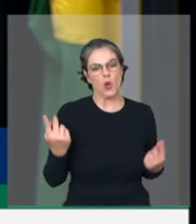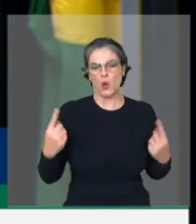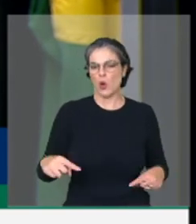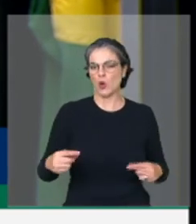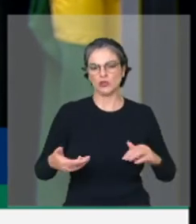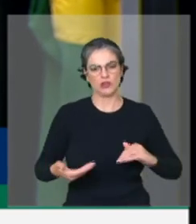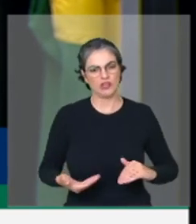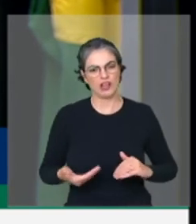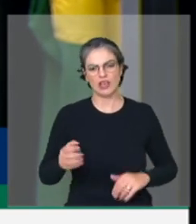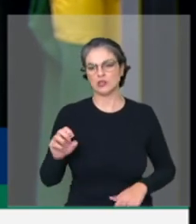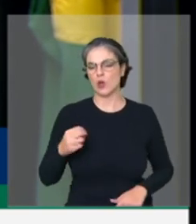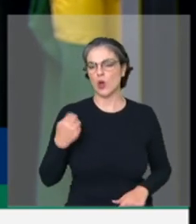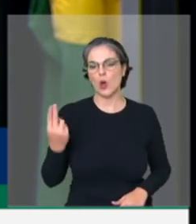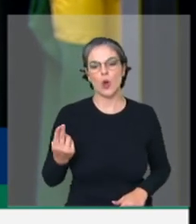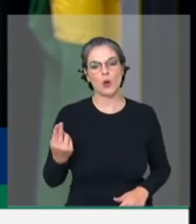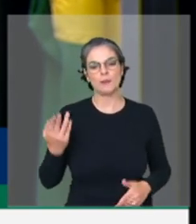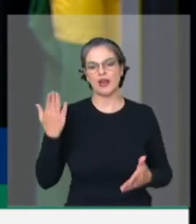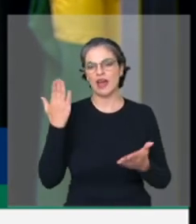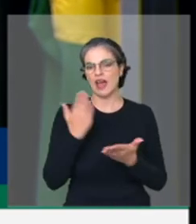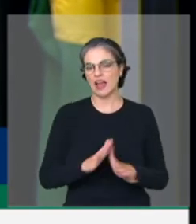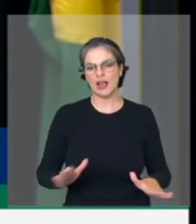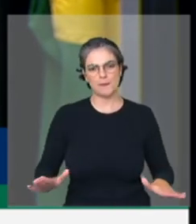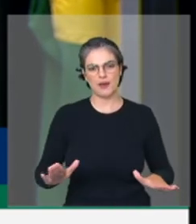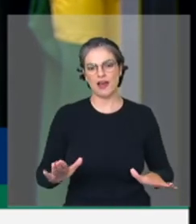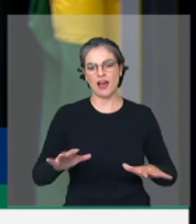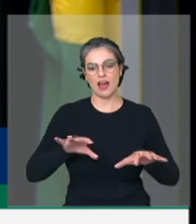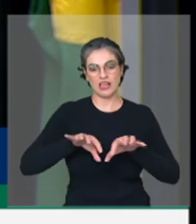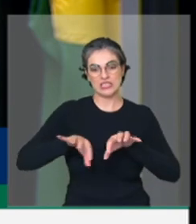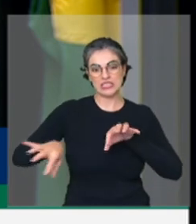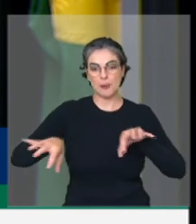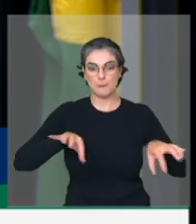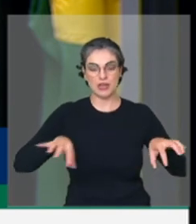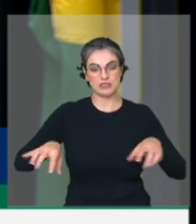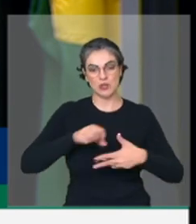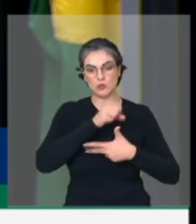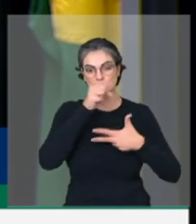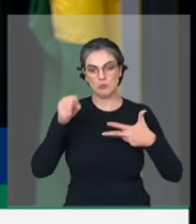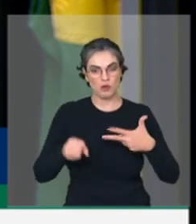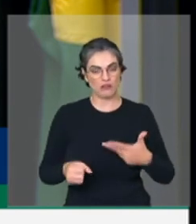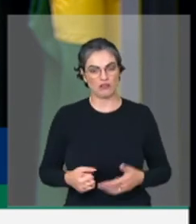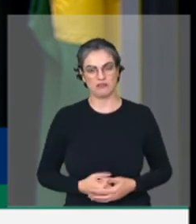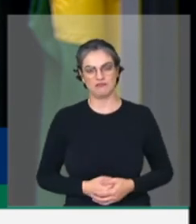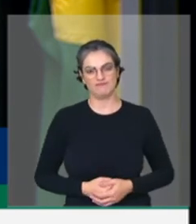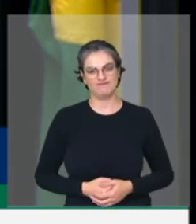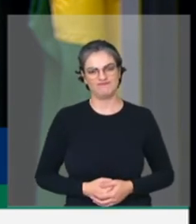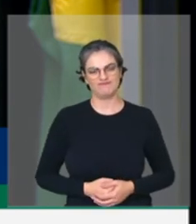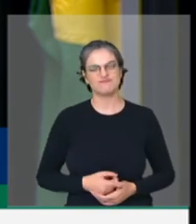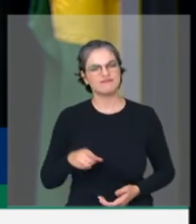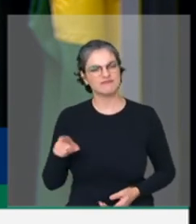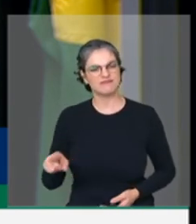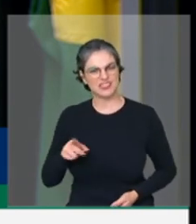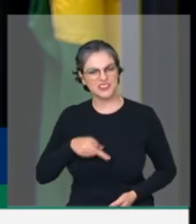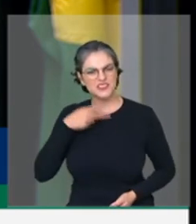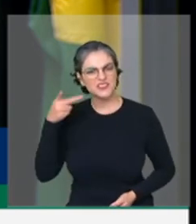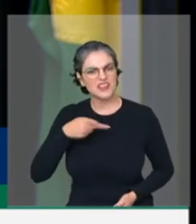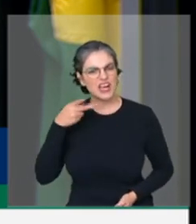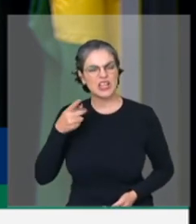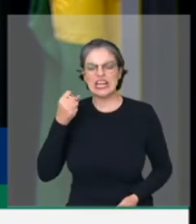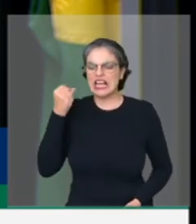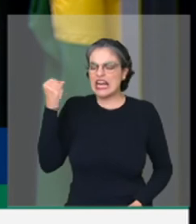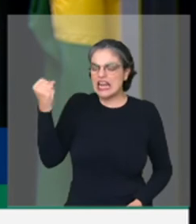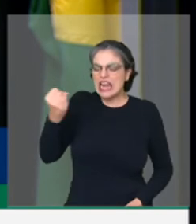ao princípio da separação dos poderes. Foram gravíssimas as ameaças